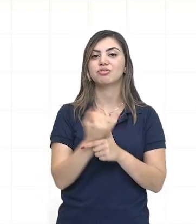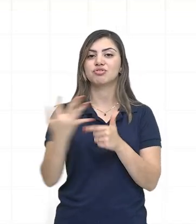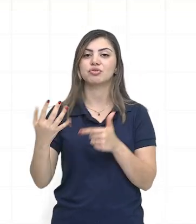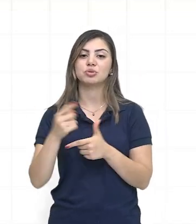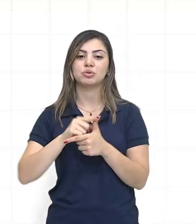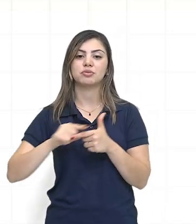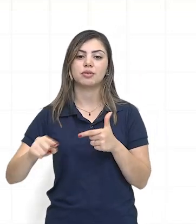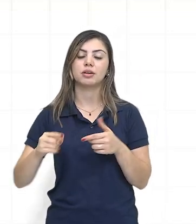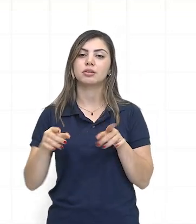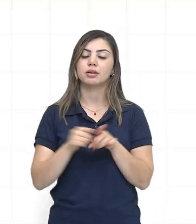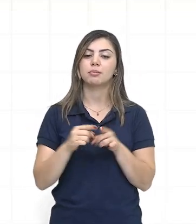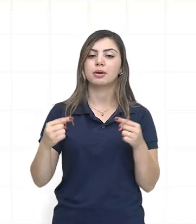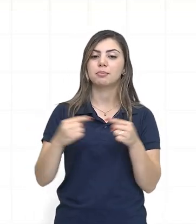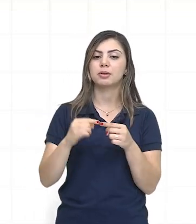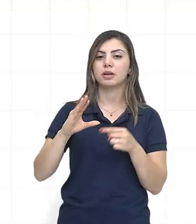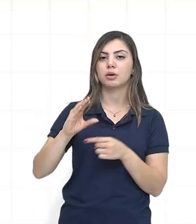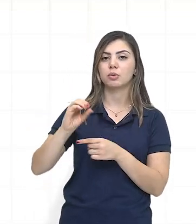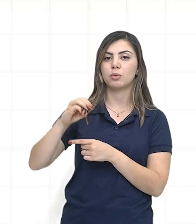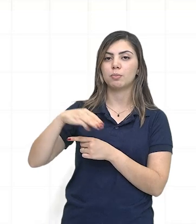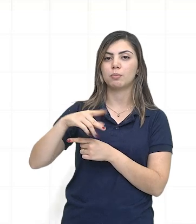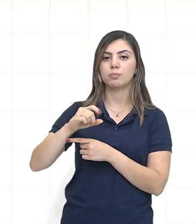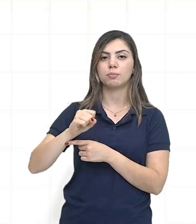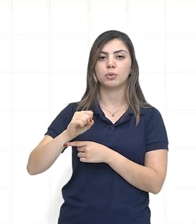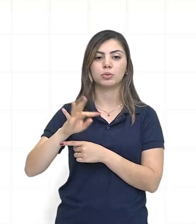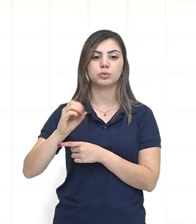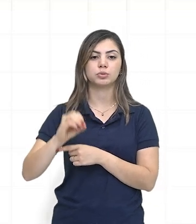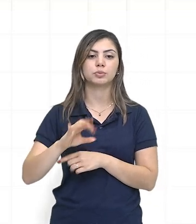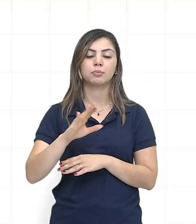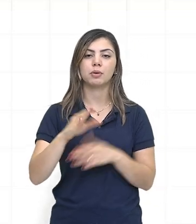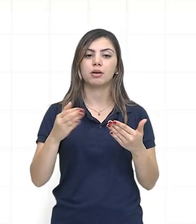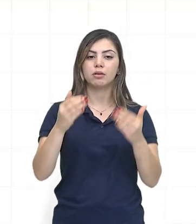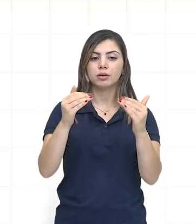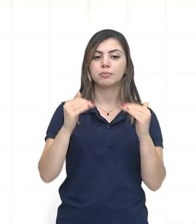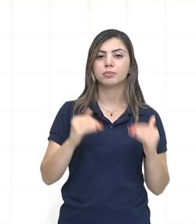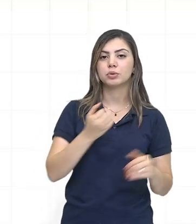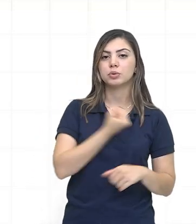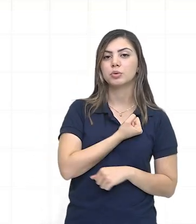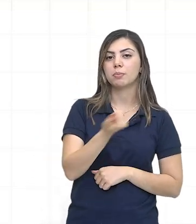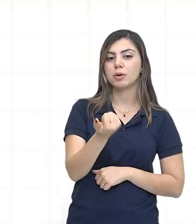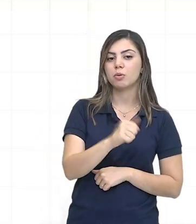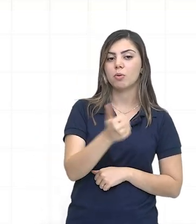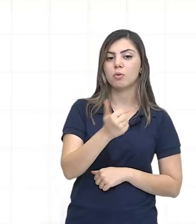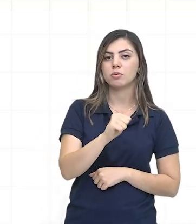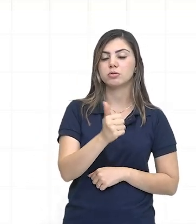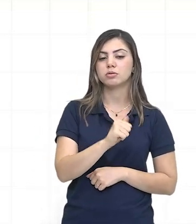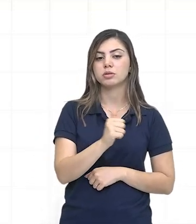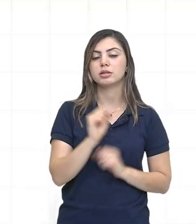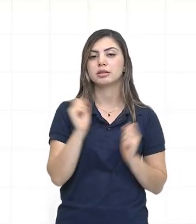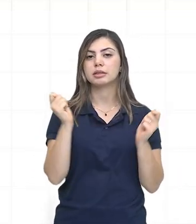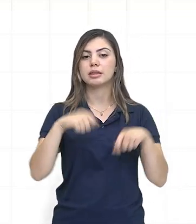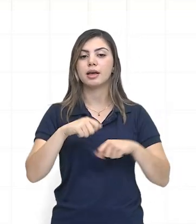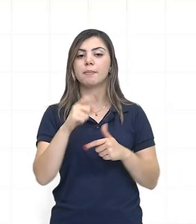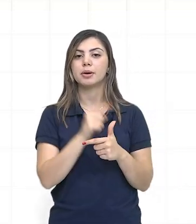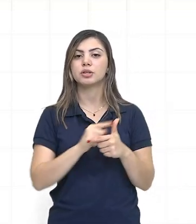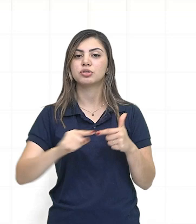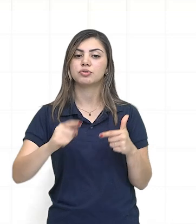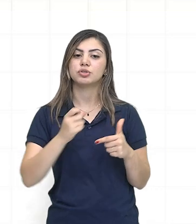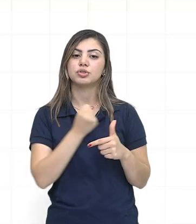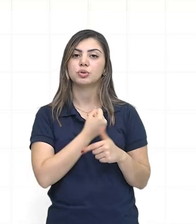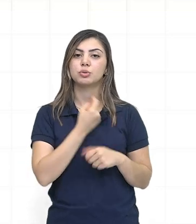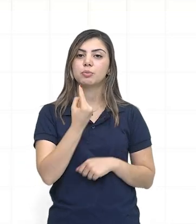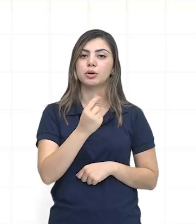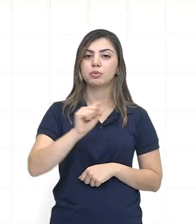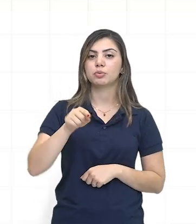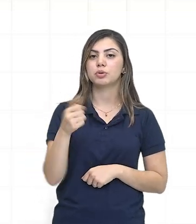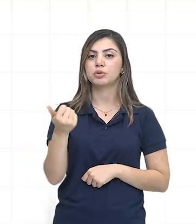ele também é composto. O 11, a gente só pode dividir por 1